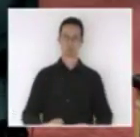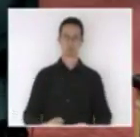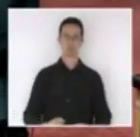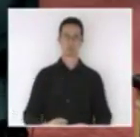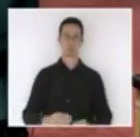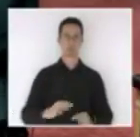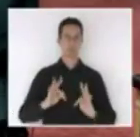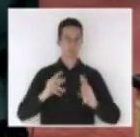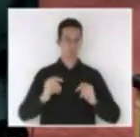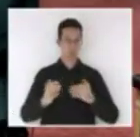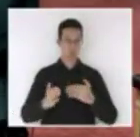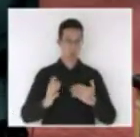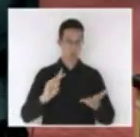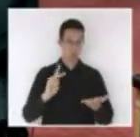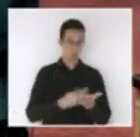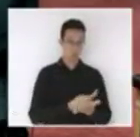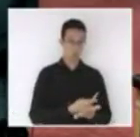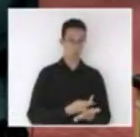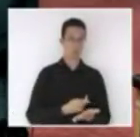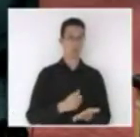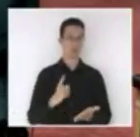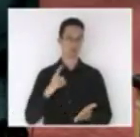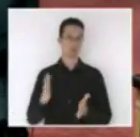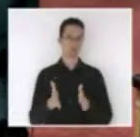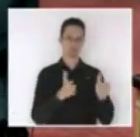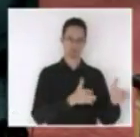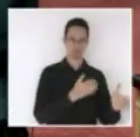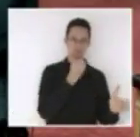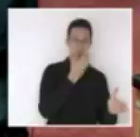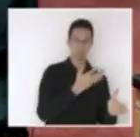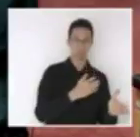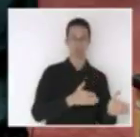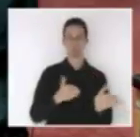situação tem seu lado positivo.